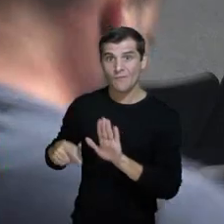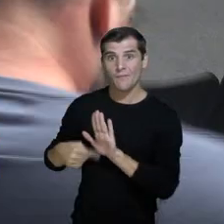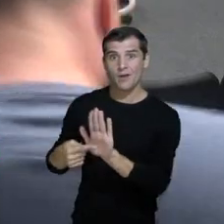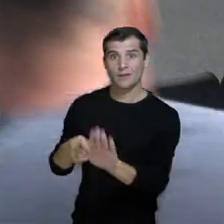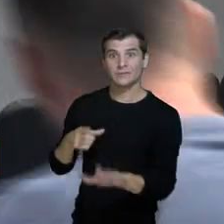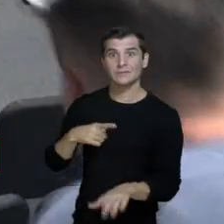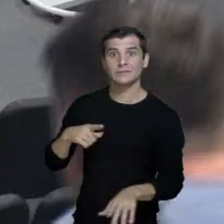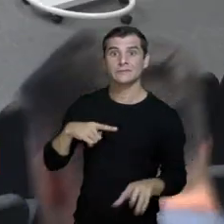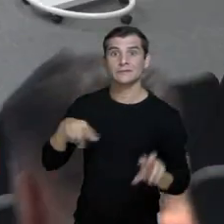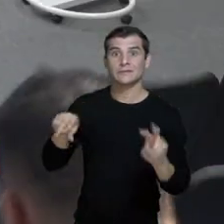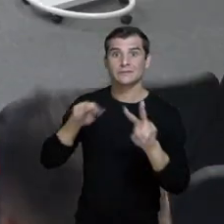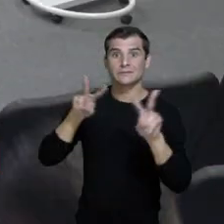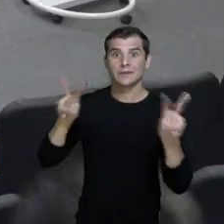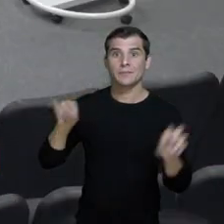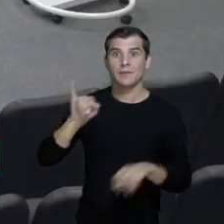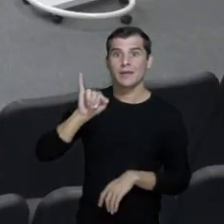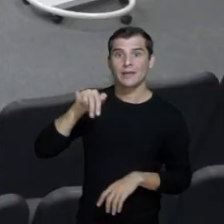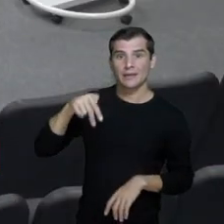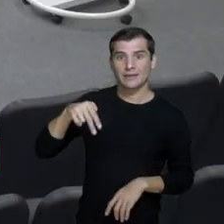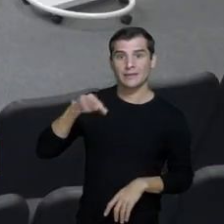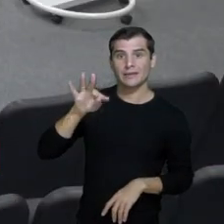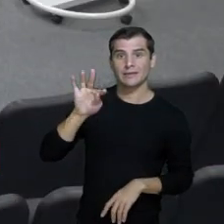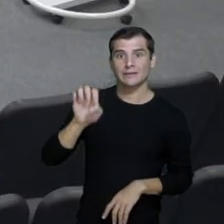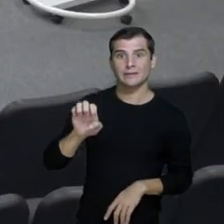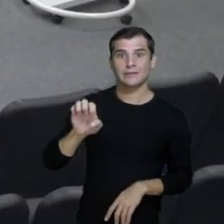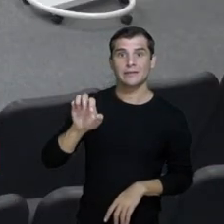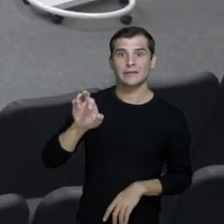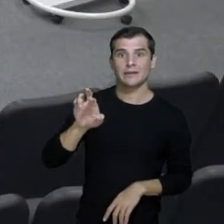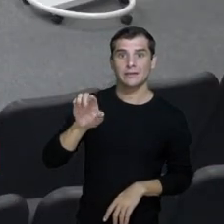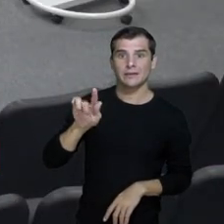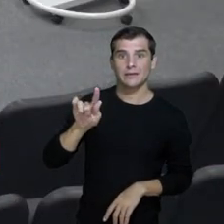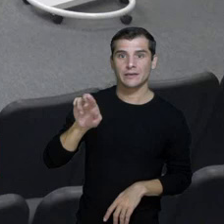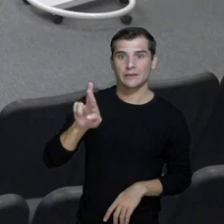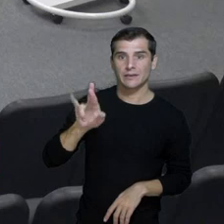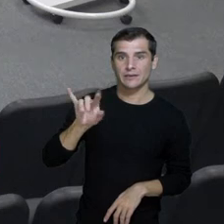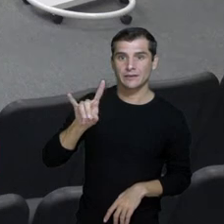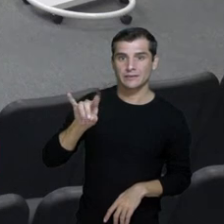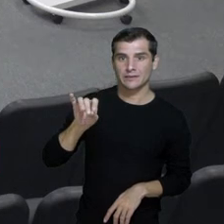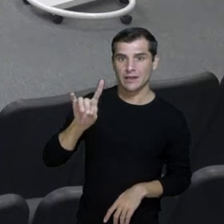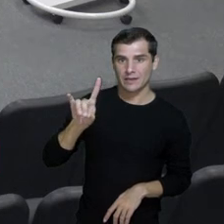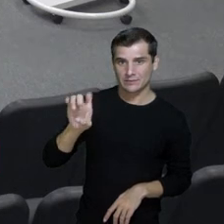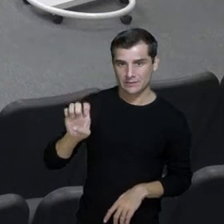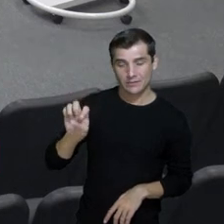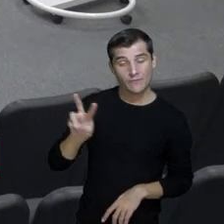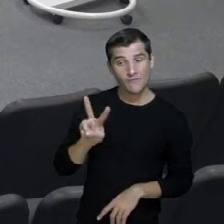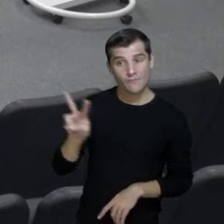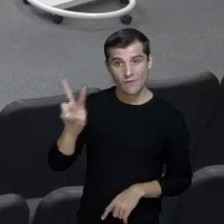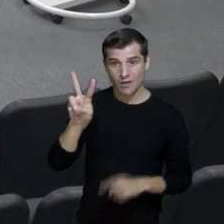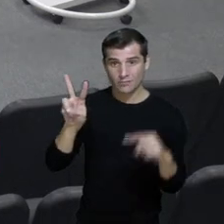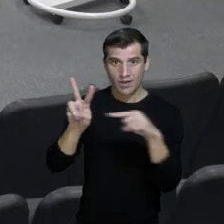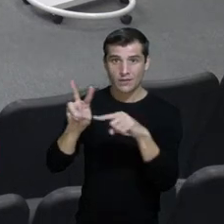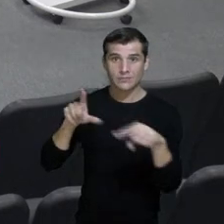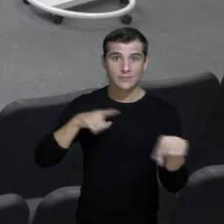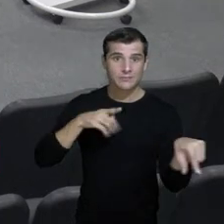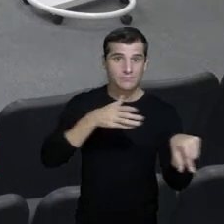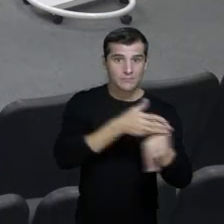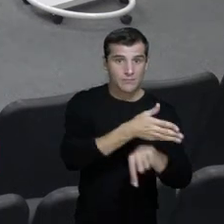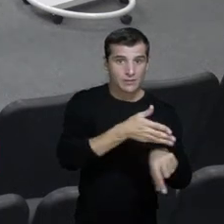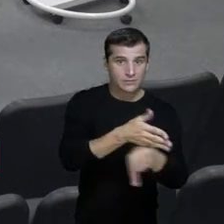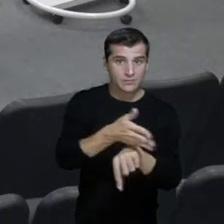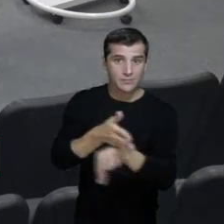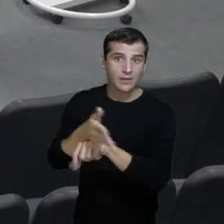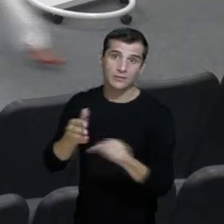integridade é um valor para mim e eu acabei me envolvendo emem várias causas né olhando também aqui o Luciano Luciano já Participei de várias causas